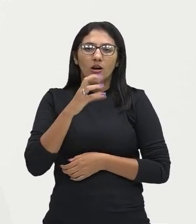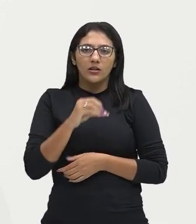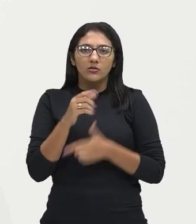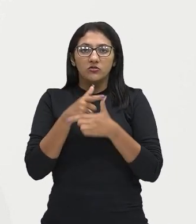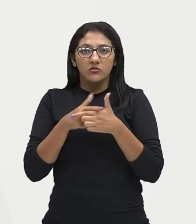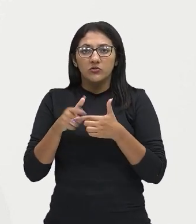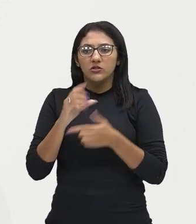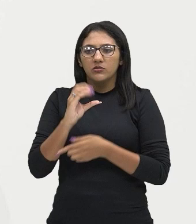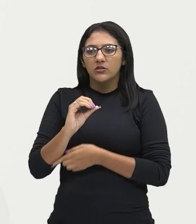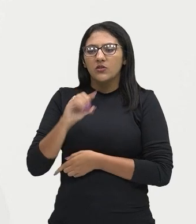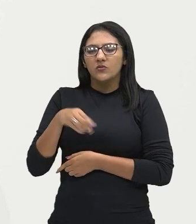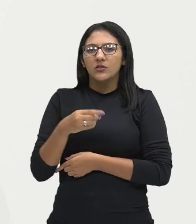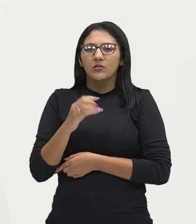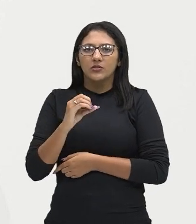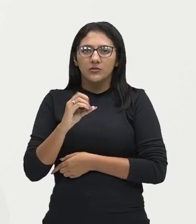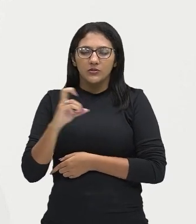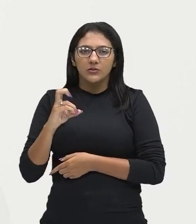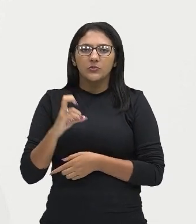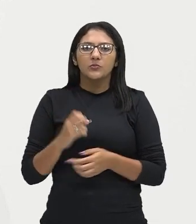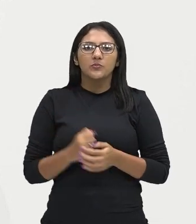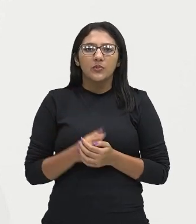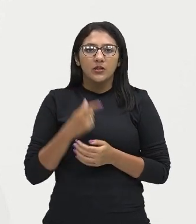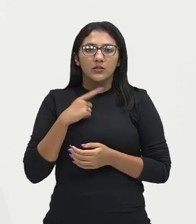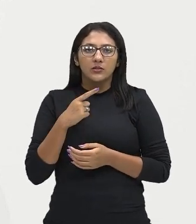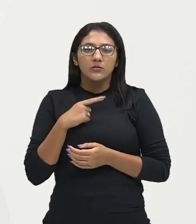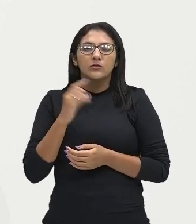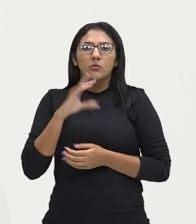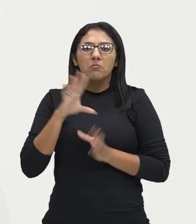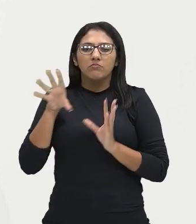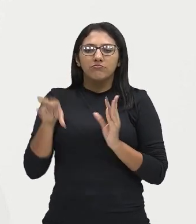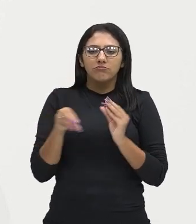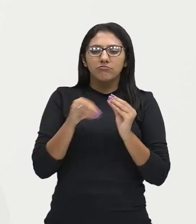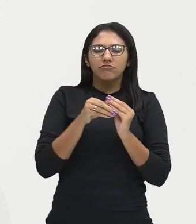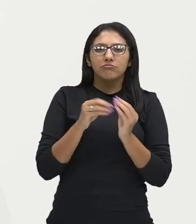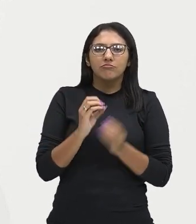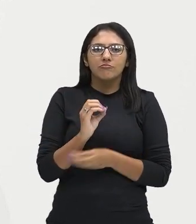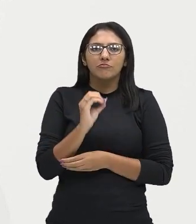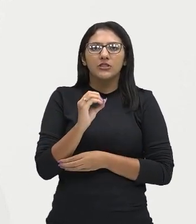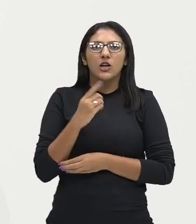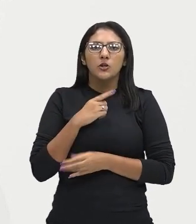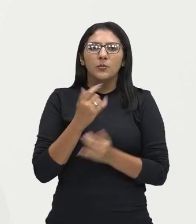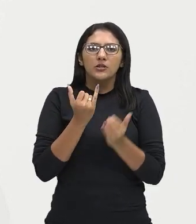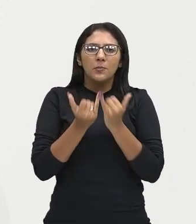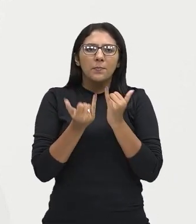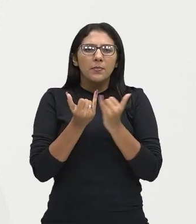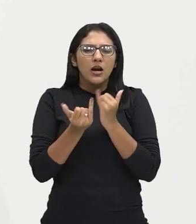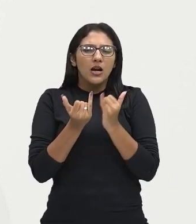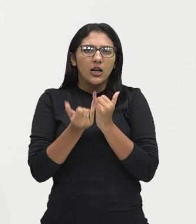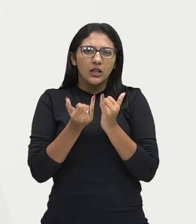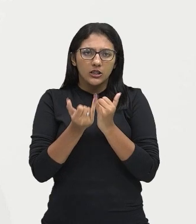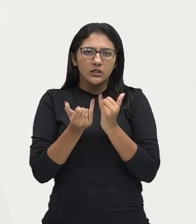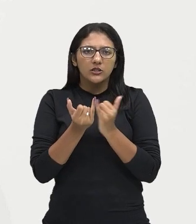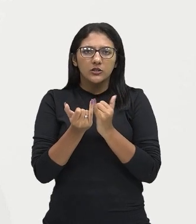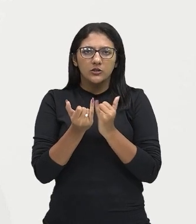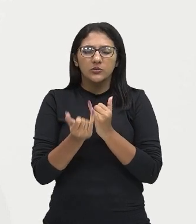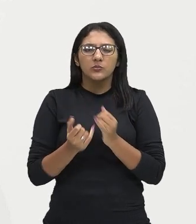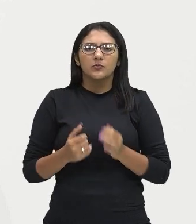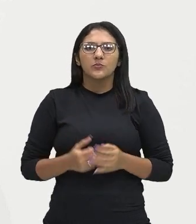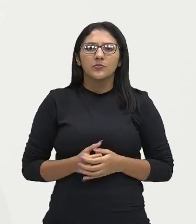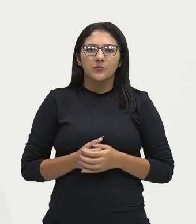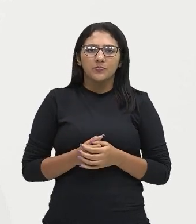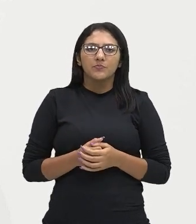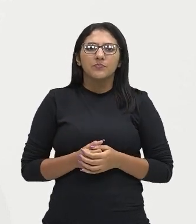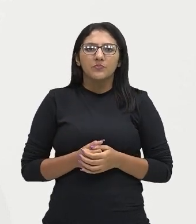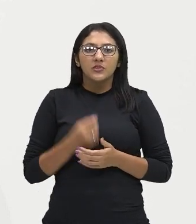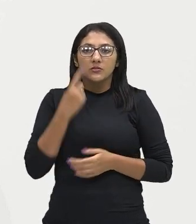0,5. Então, igualar as casas decimais é isso, é completar para que fique com a mesma quantidade de casas decimais. A gente